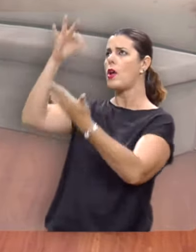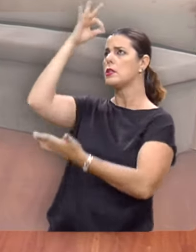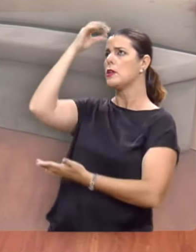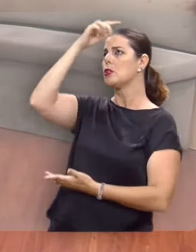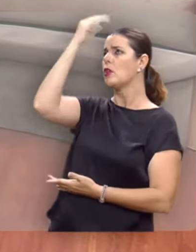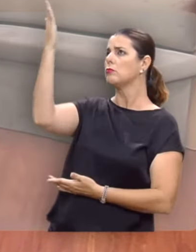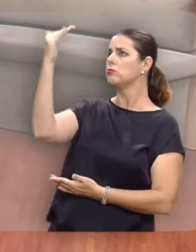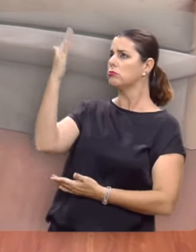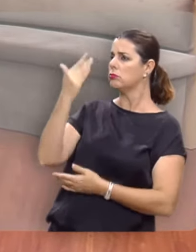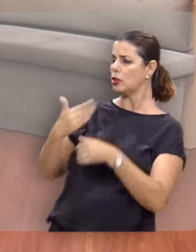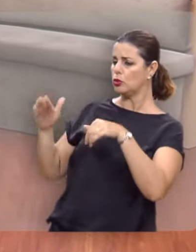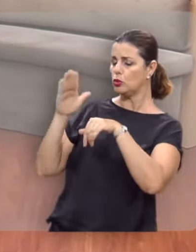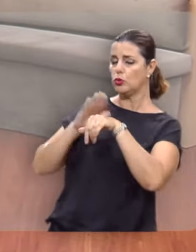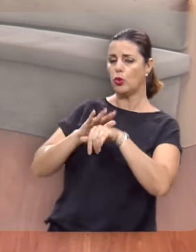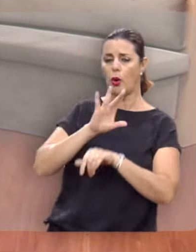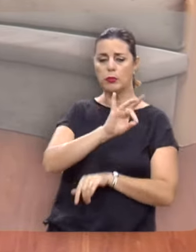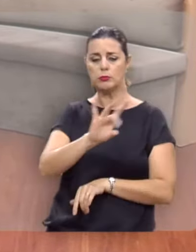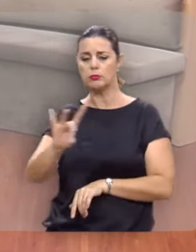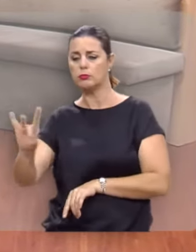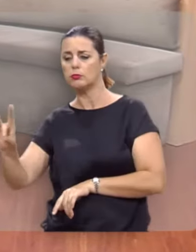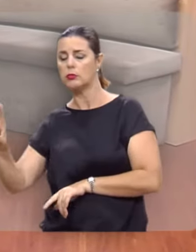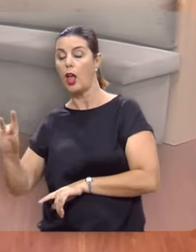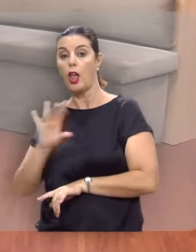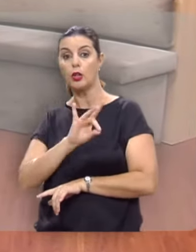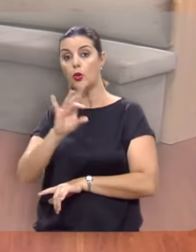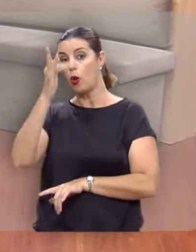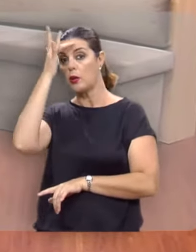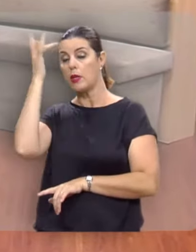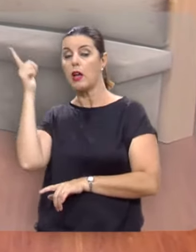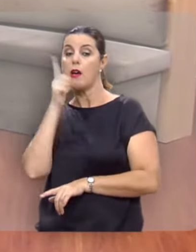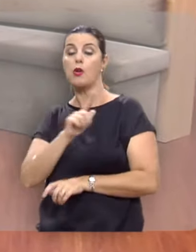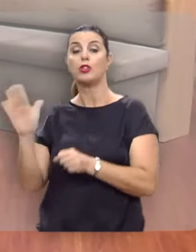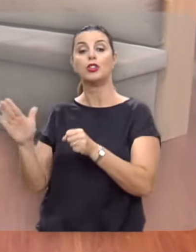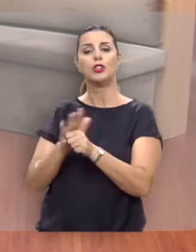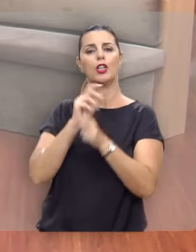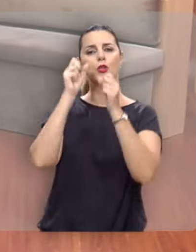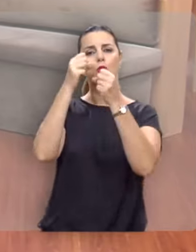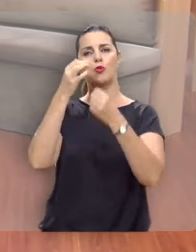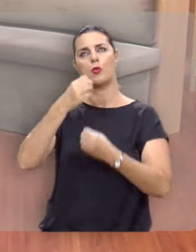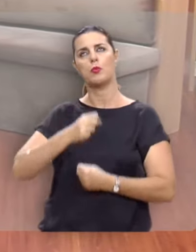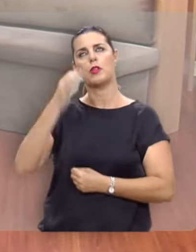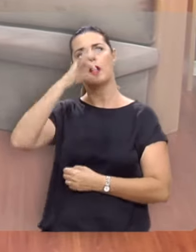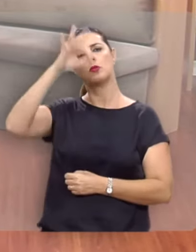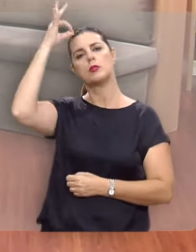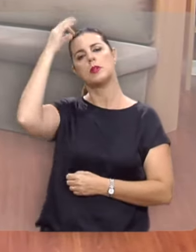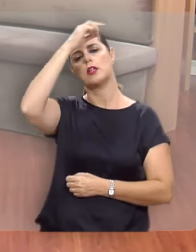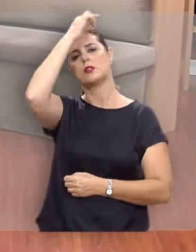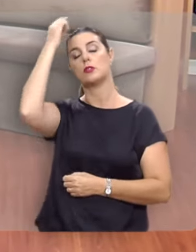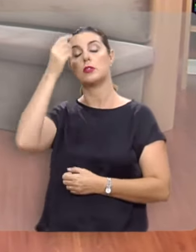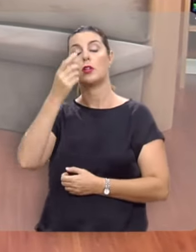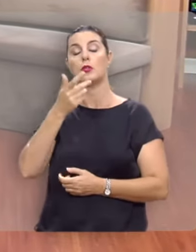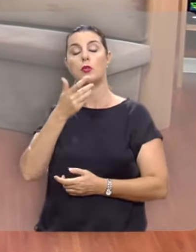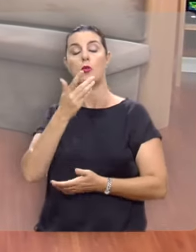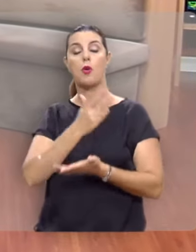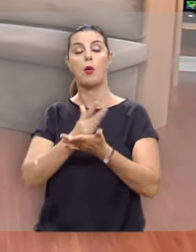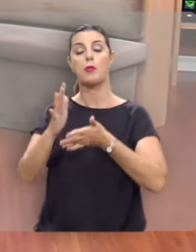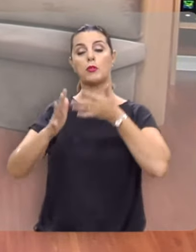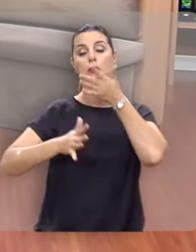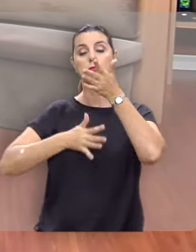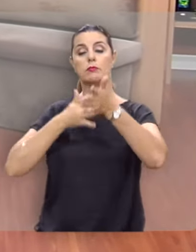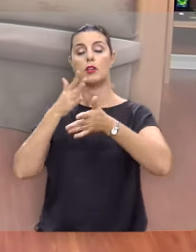Espírito Santo desceu sobre eles e eles todos ficaram cheios do Espírito Santo e começaram a falar